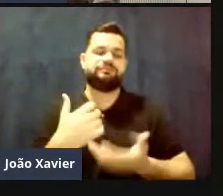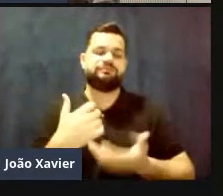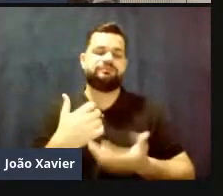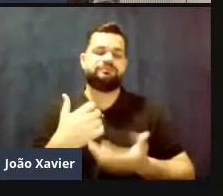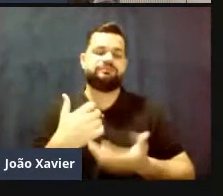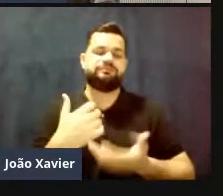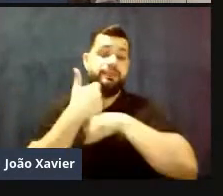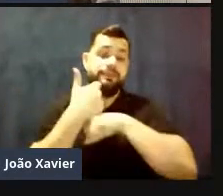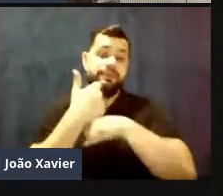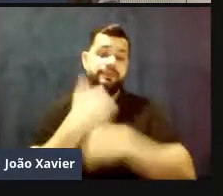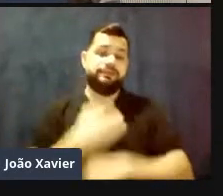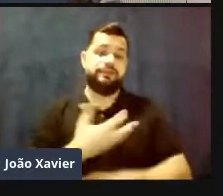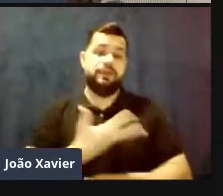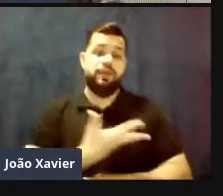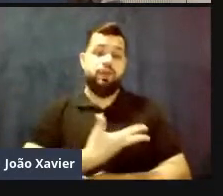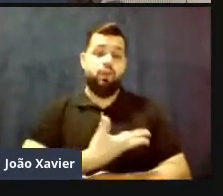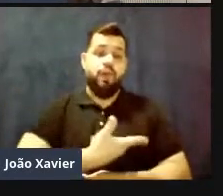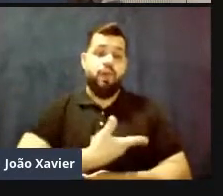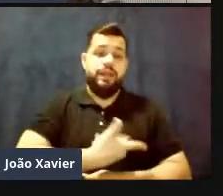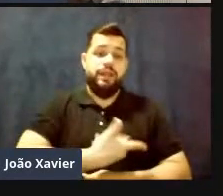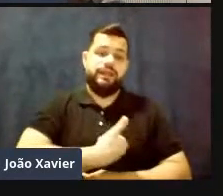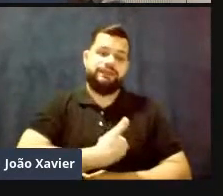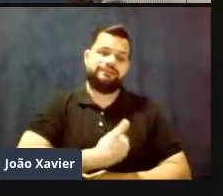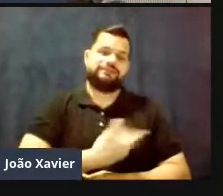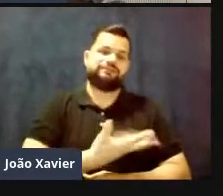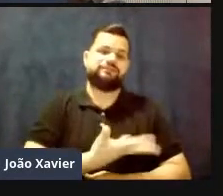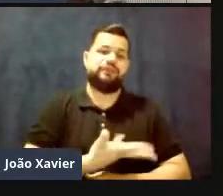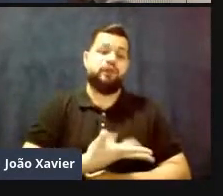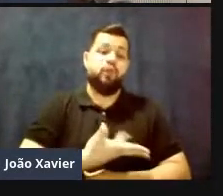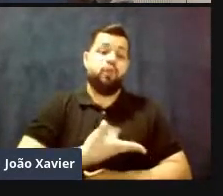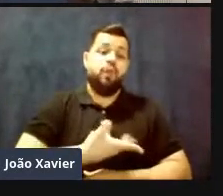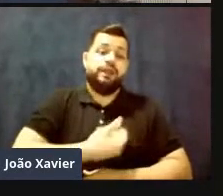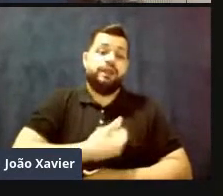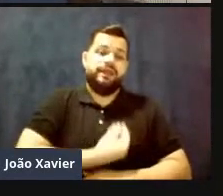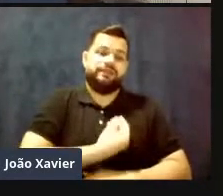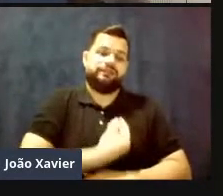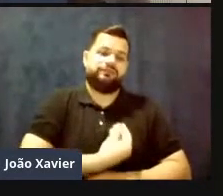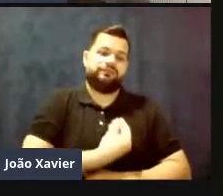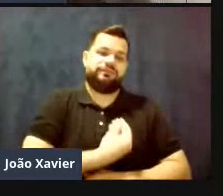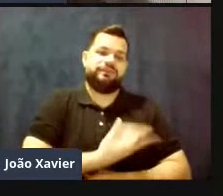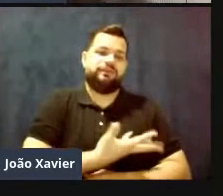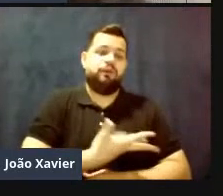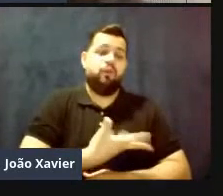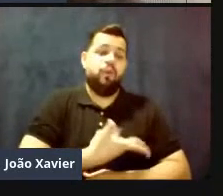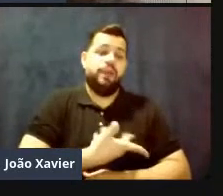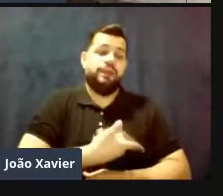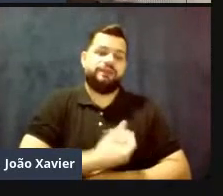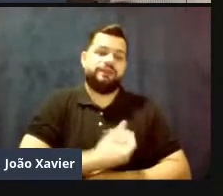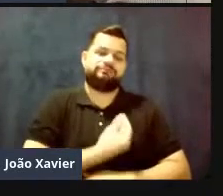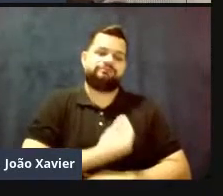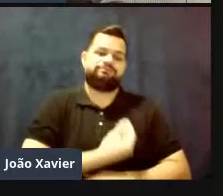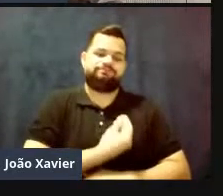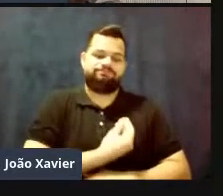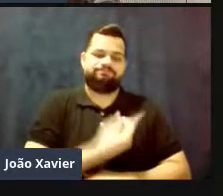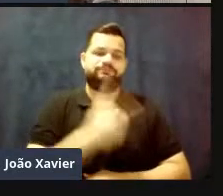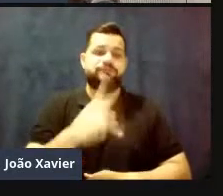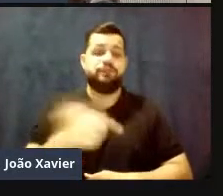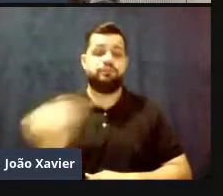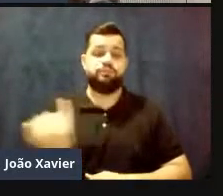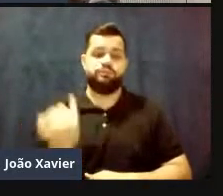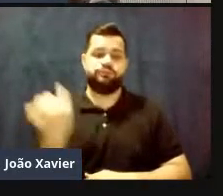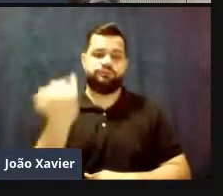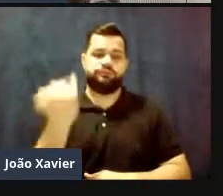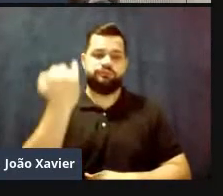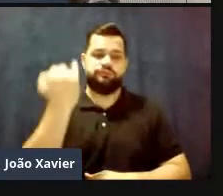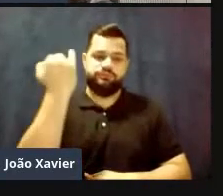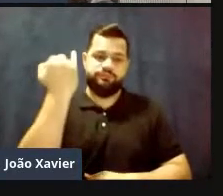de vida, a sobrevida do doente crítico pós passagem pela terapia intensiva é um ponto crucial. Será que a gente vai entregar um